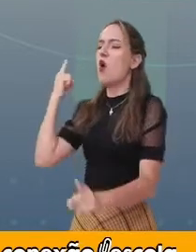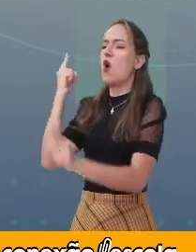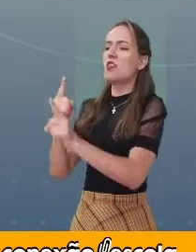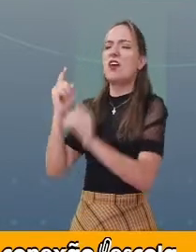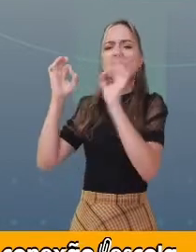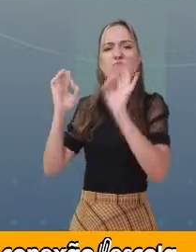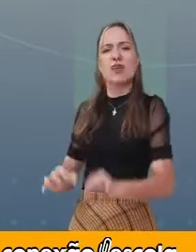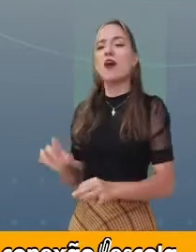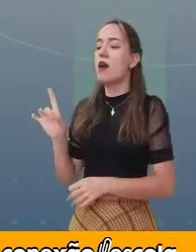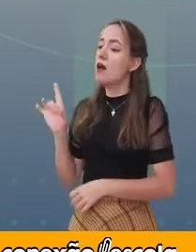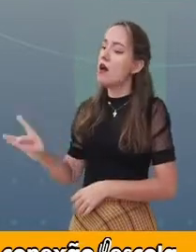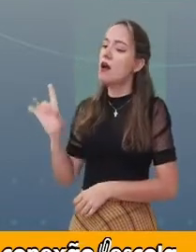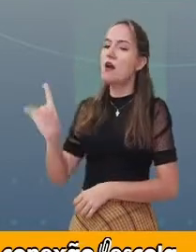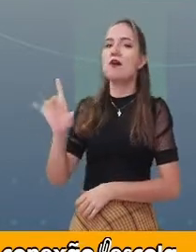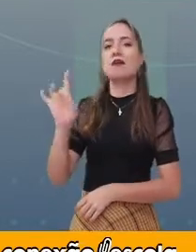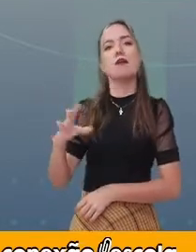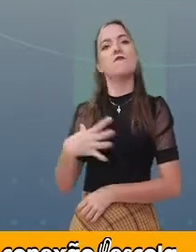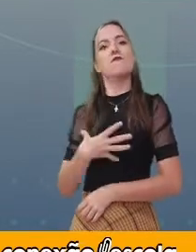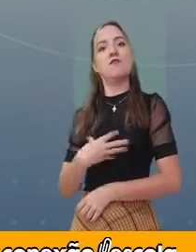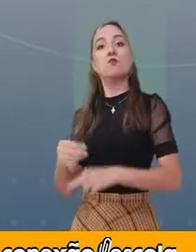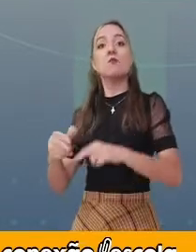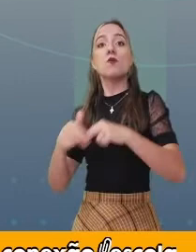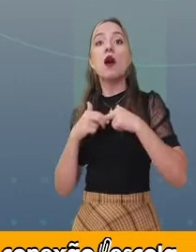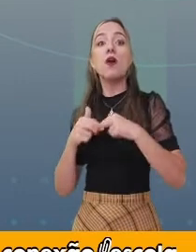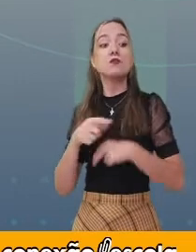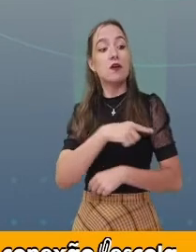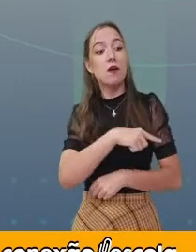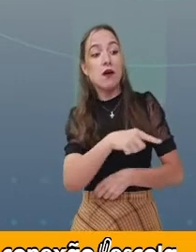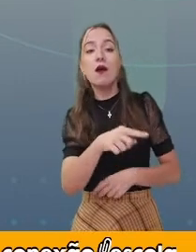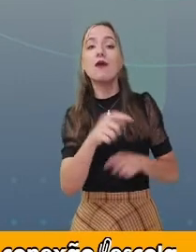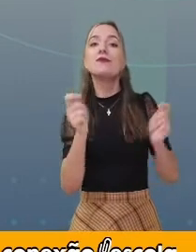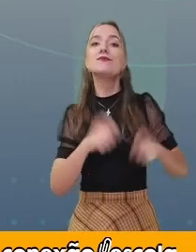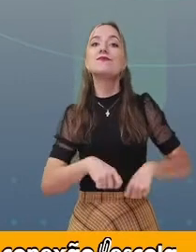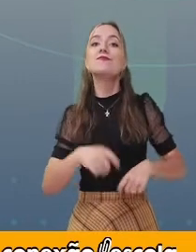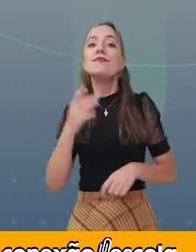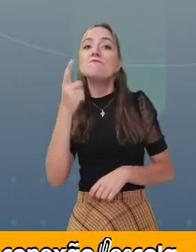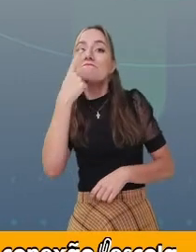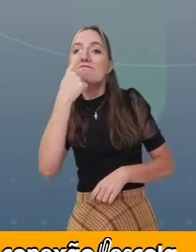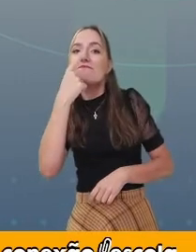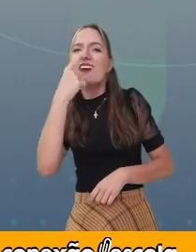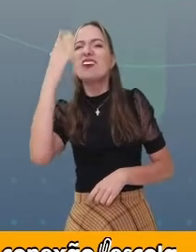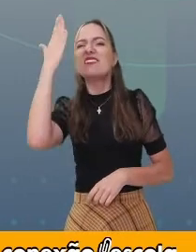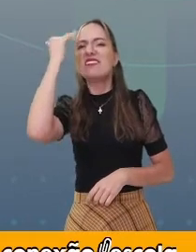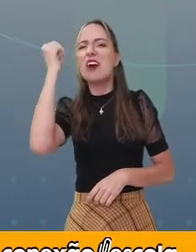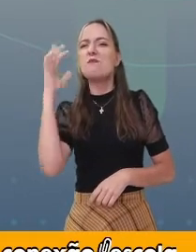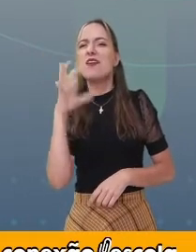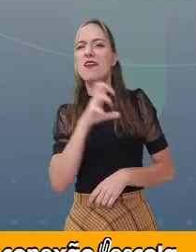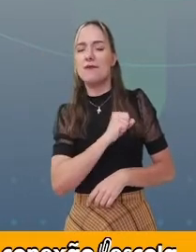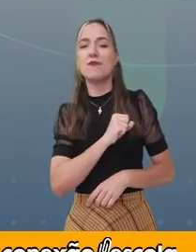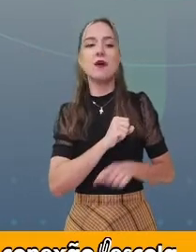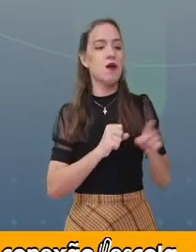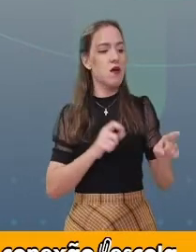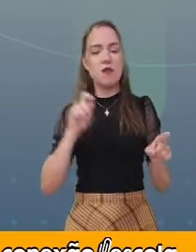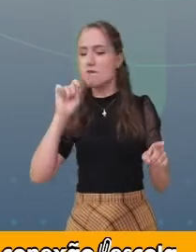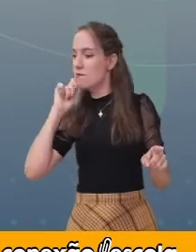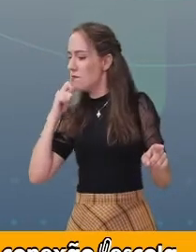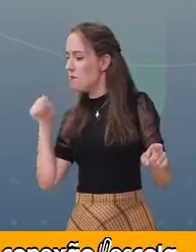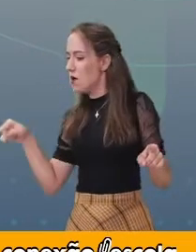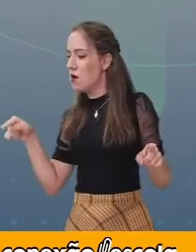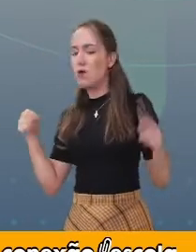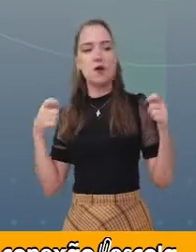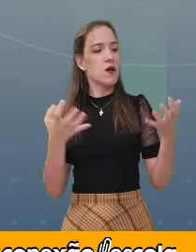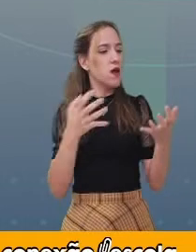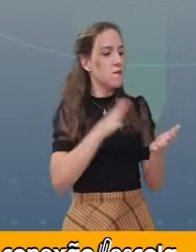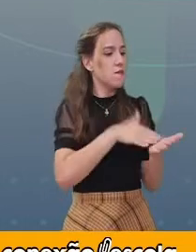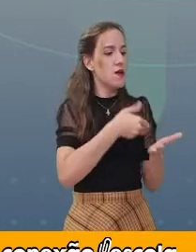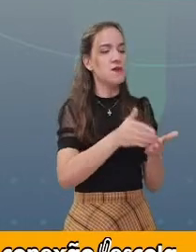é cada filho pelas coisas que eles queriam. O pão quer manteiga, então